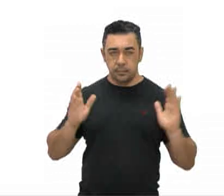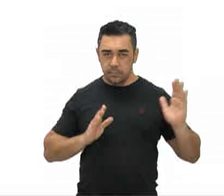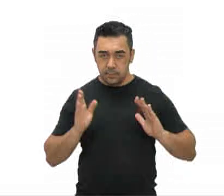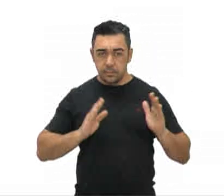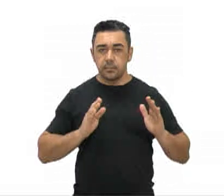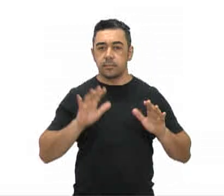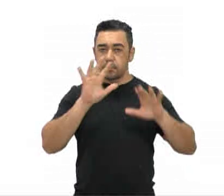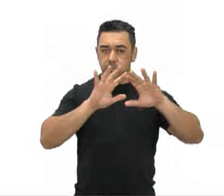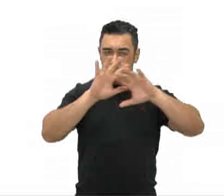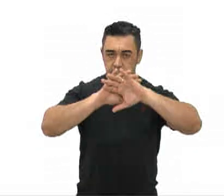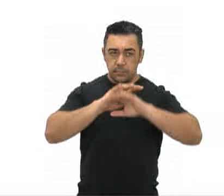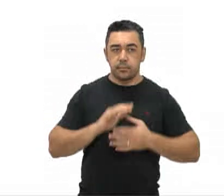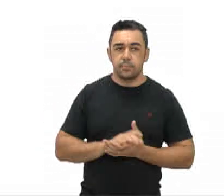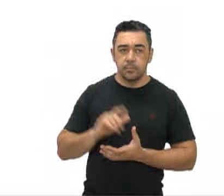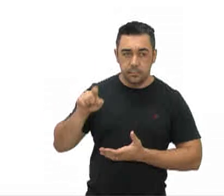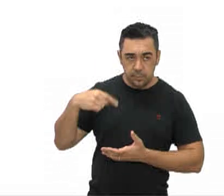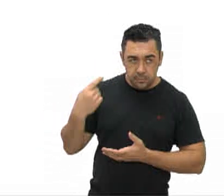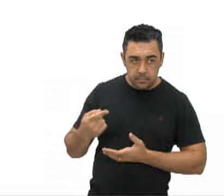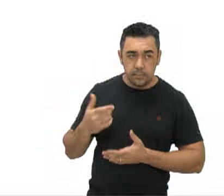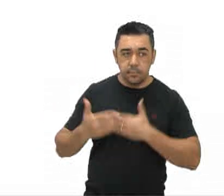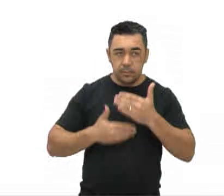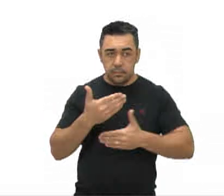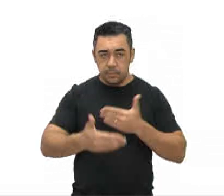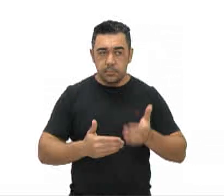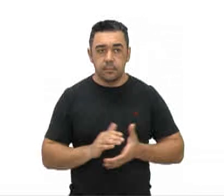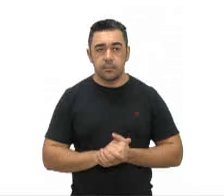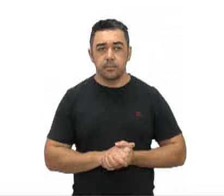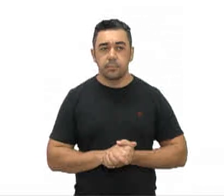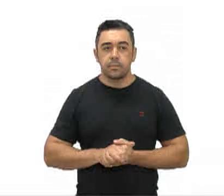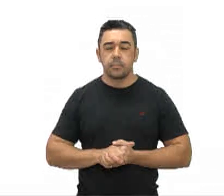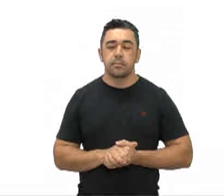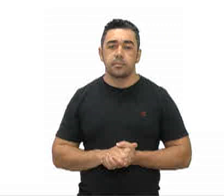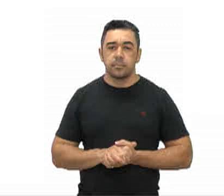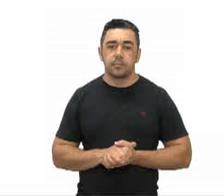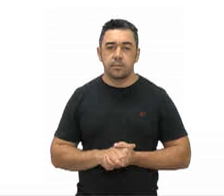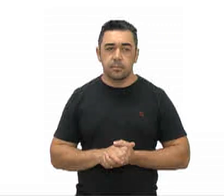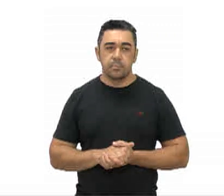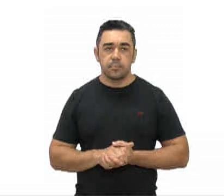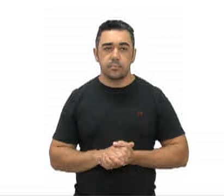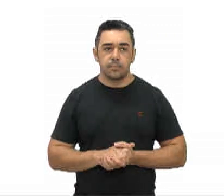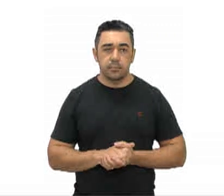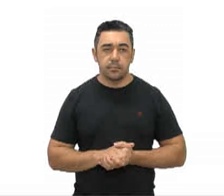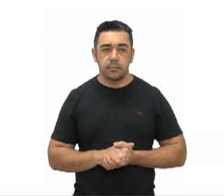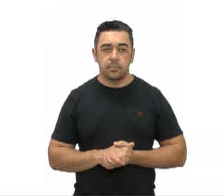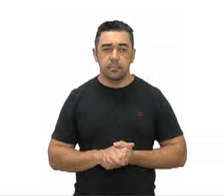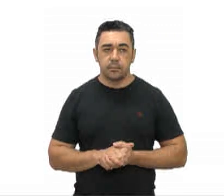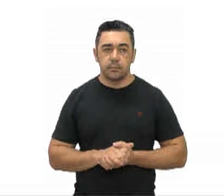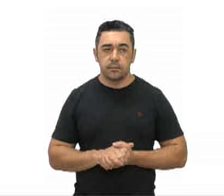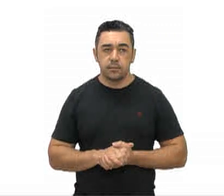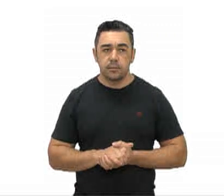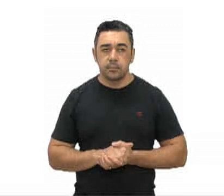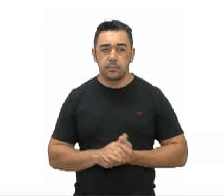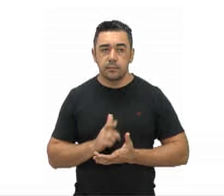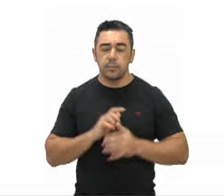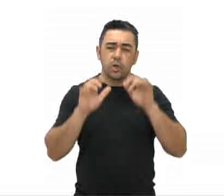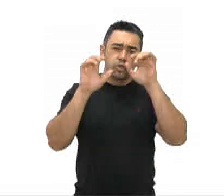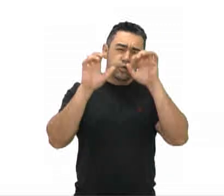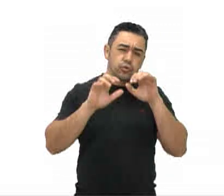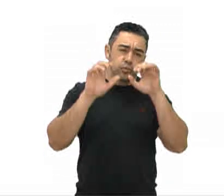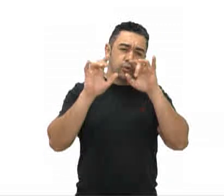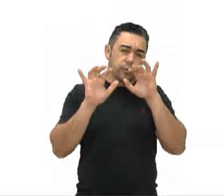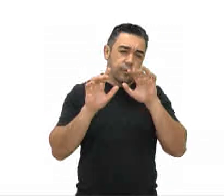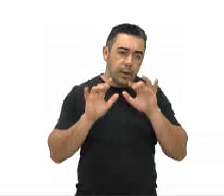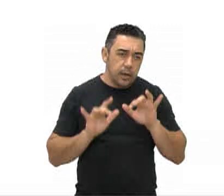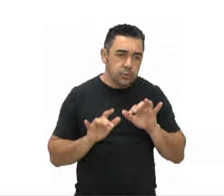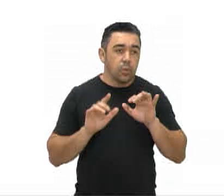né? E depois, um pouco mais adelante do texto, em la maior parte do interior peninsular, com